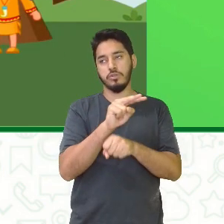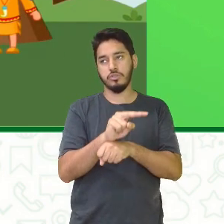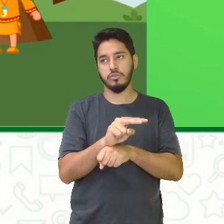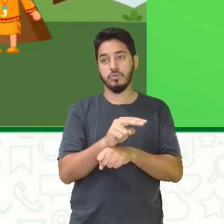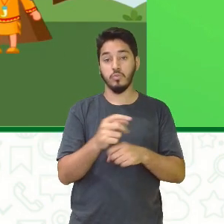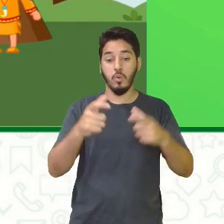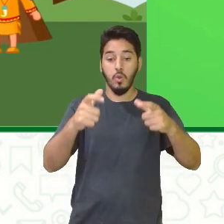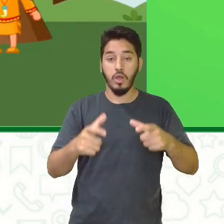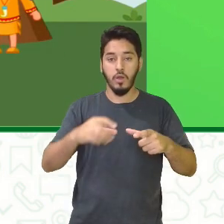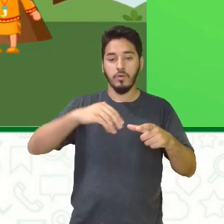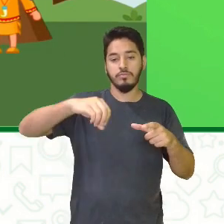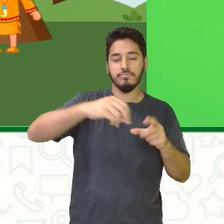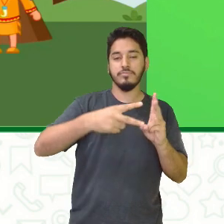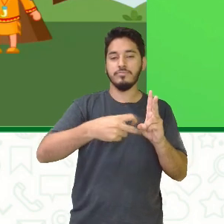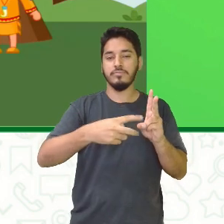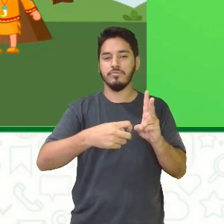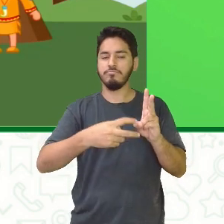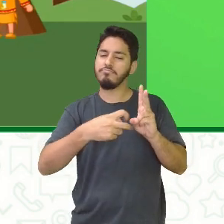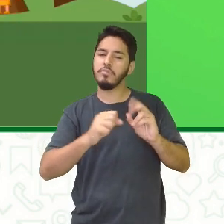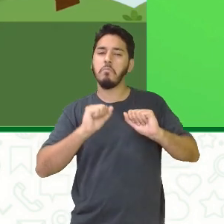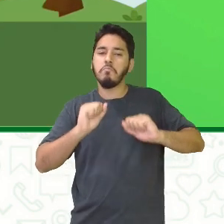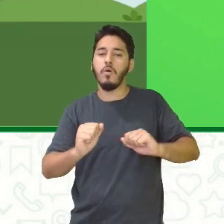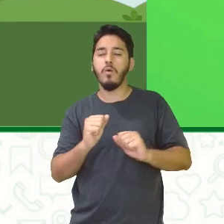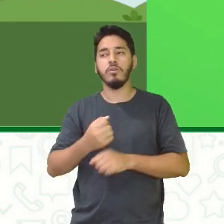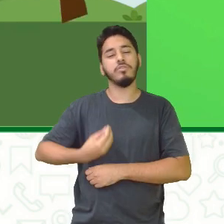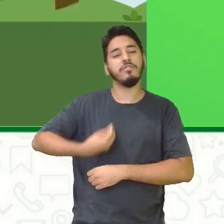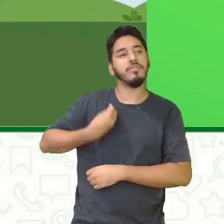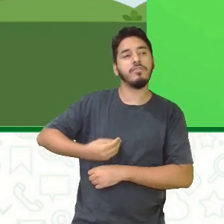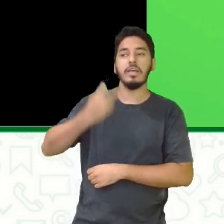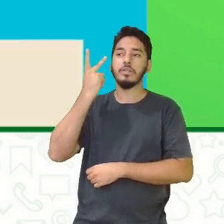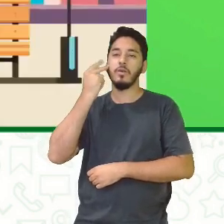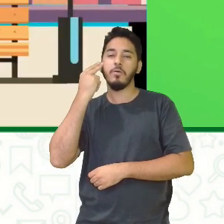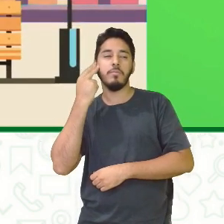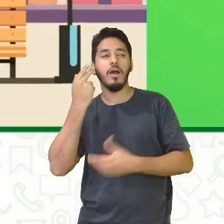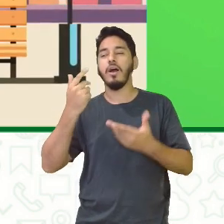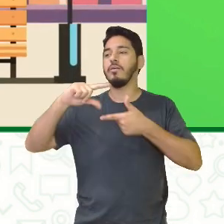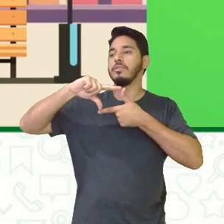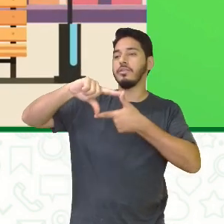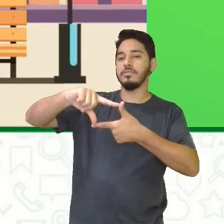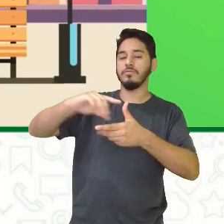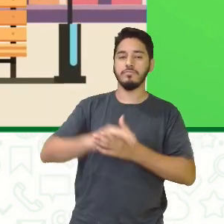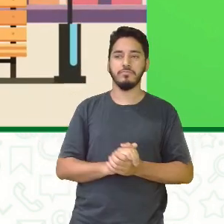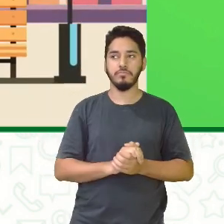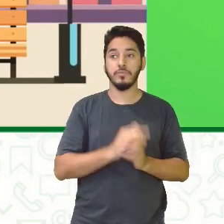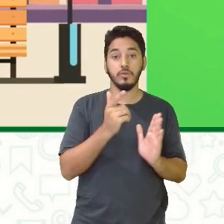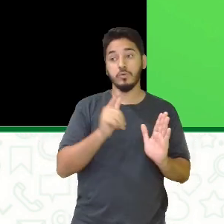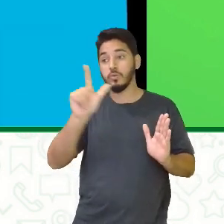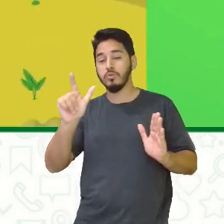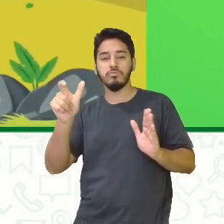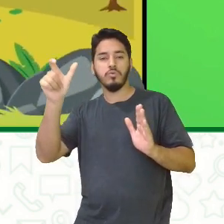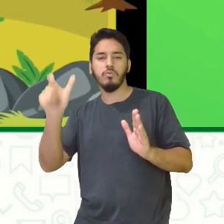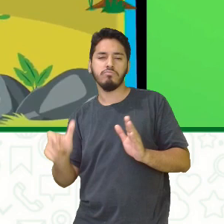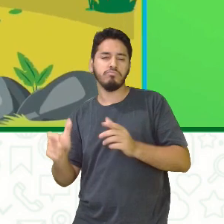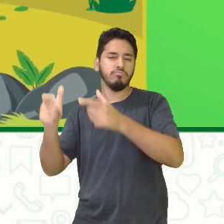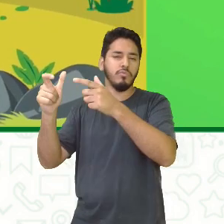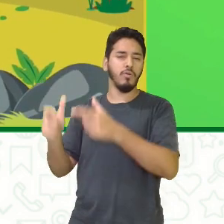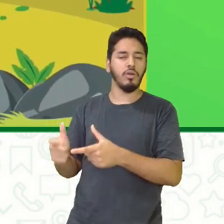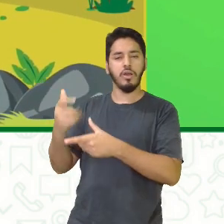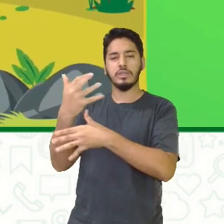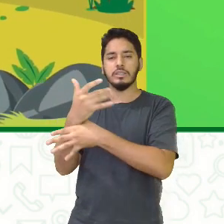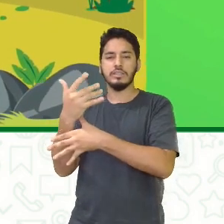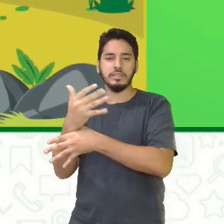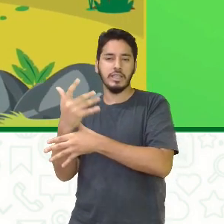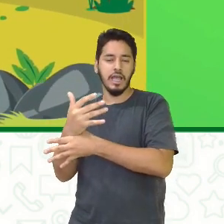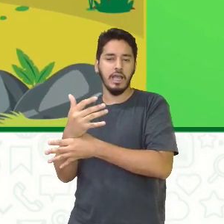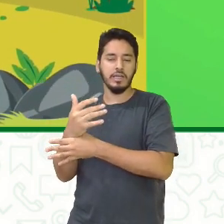indígenas, onde as tribos podem viver de acordo com seus costumes e tradições. E o restante vive em áreas urbanas ou em áreas isoladas.